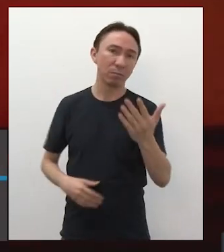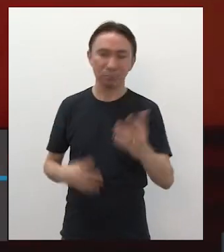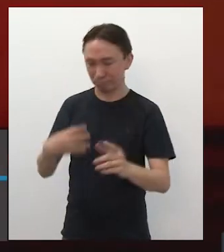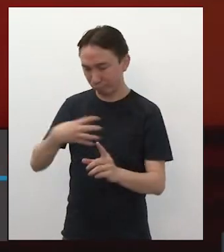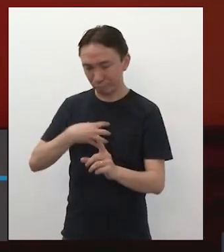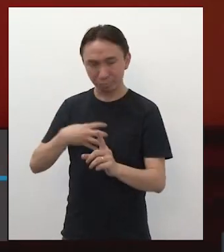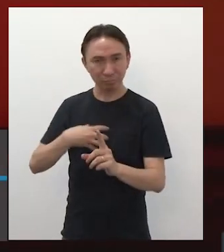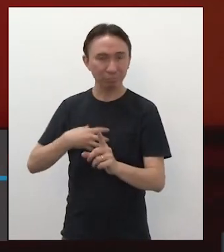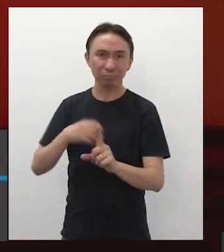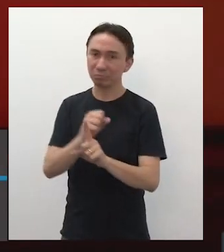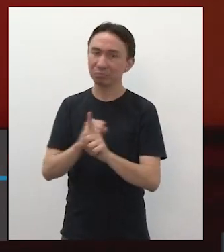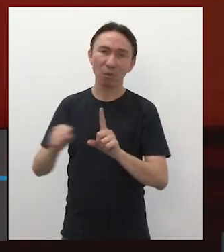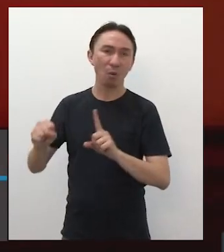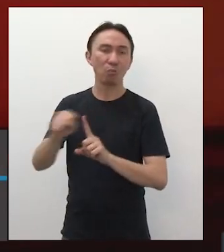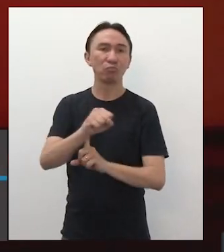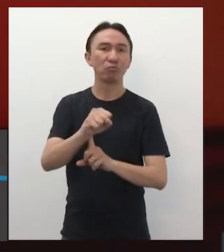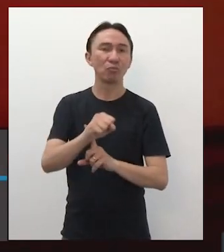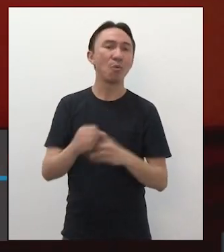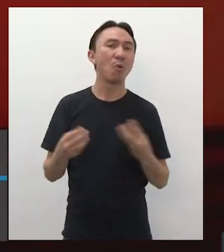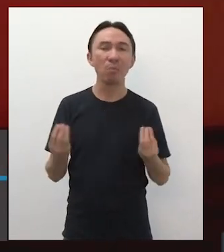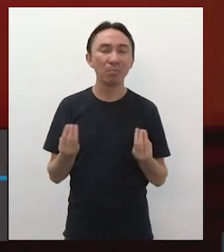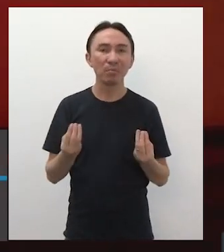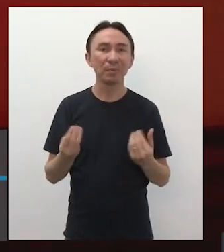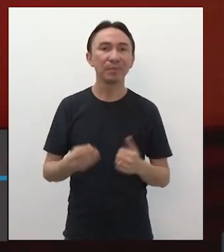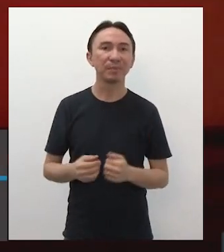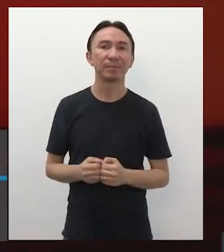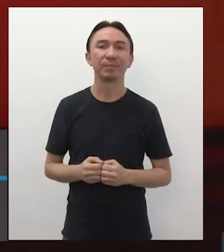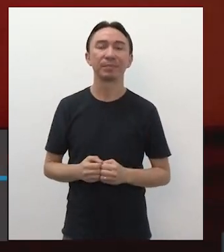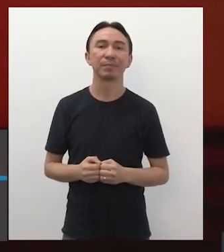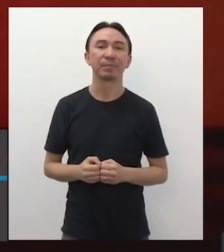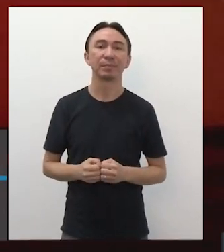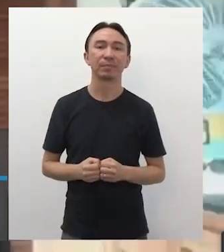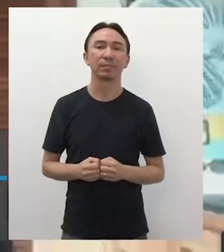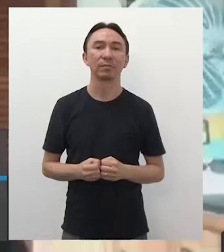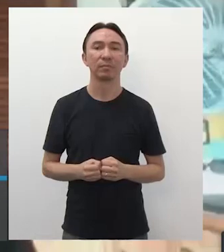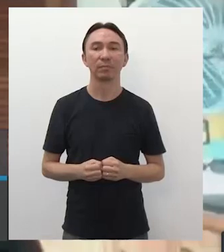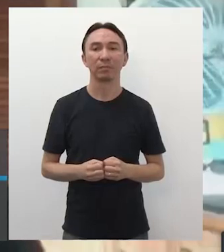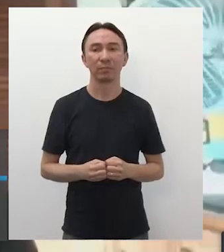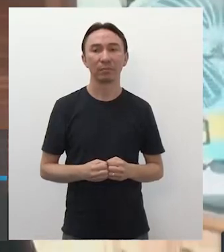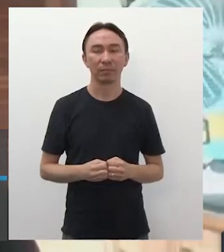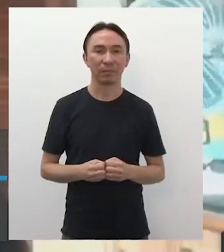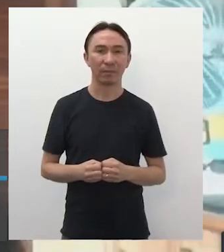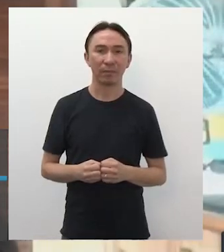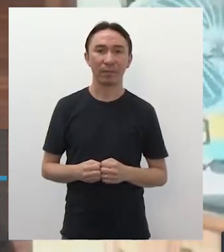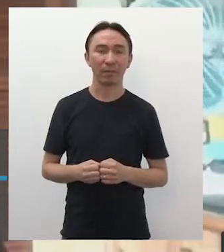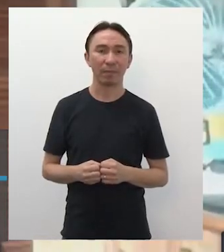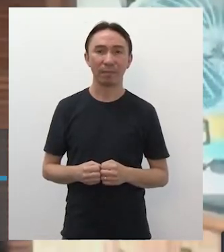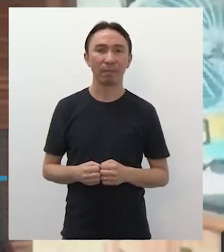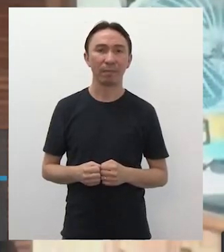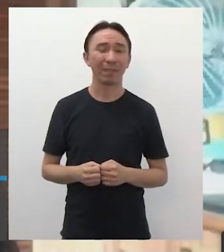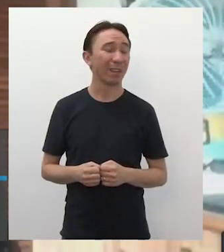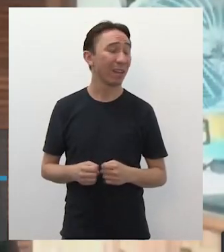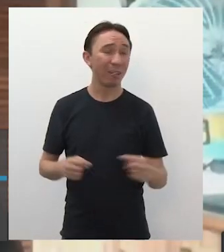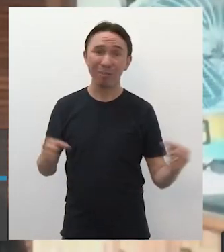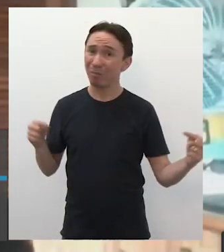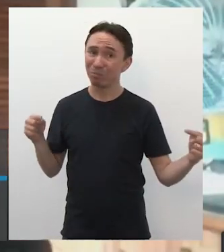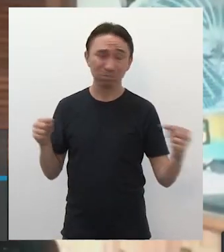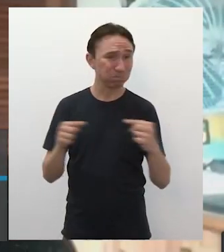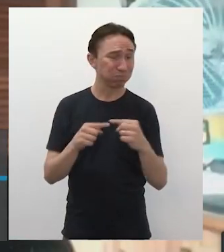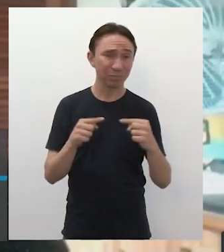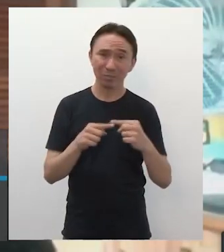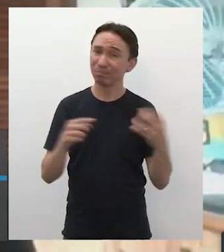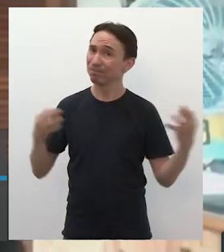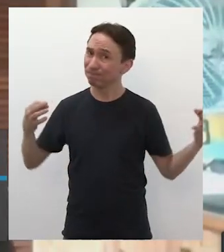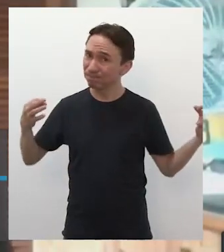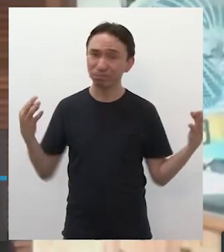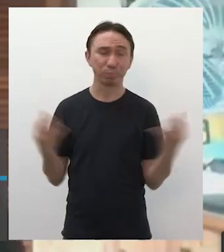escolas estão recebendo, os educadores estão recebendo. Perfeito. Ela tem tudo a ver. Né? Tem tudo a ver, porque, veja, quando você